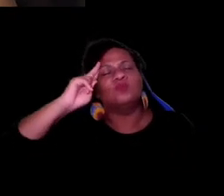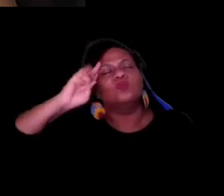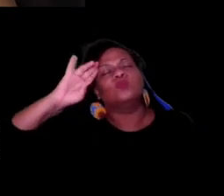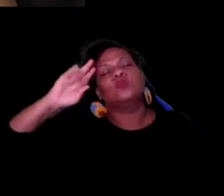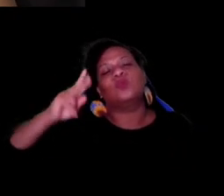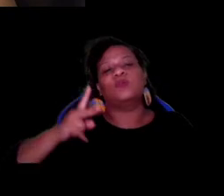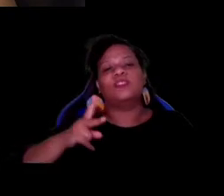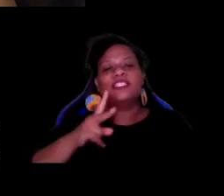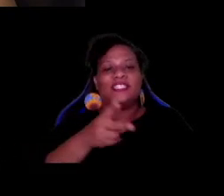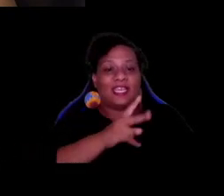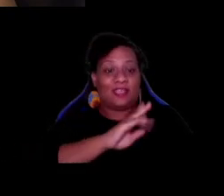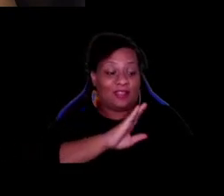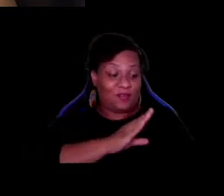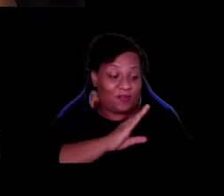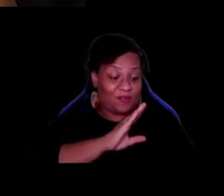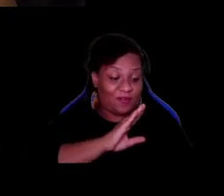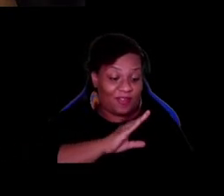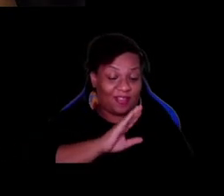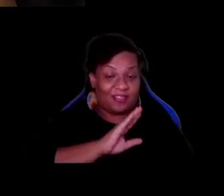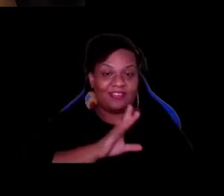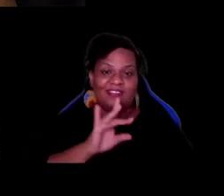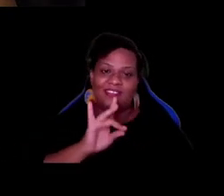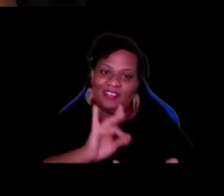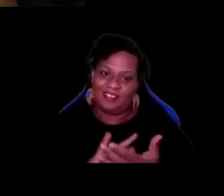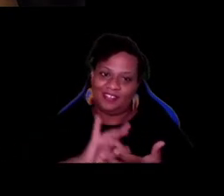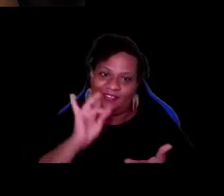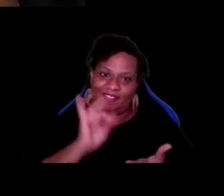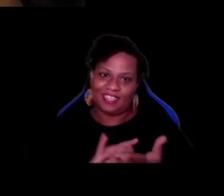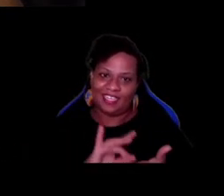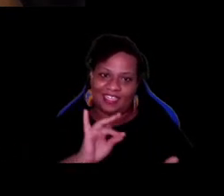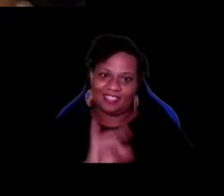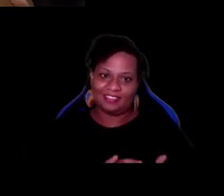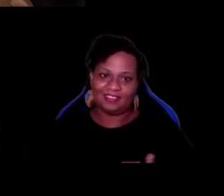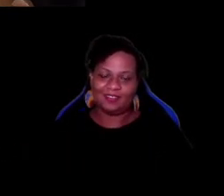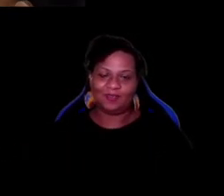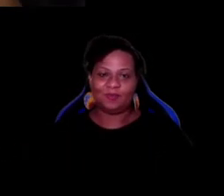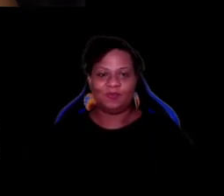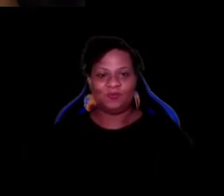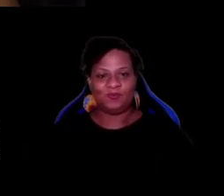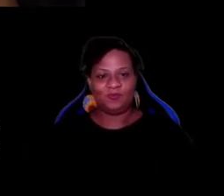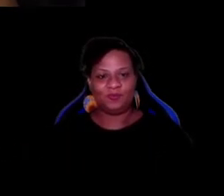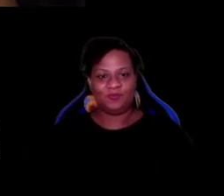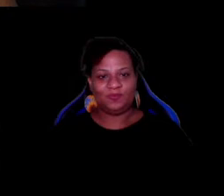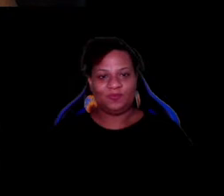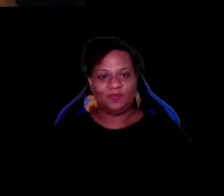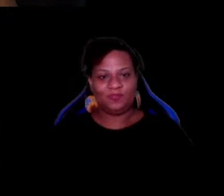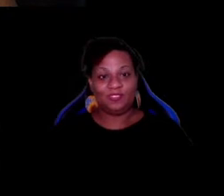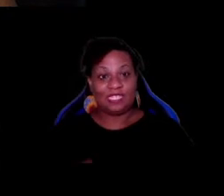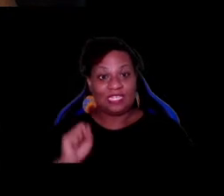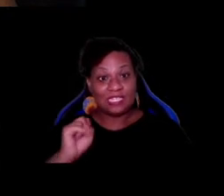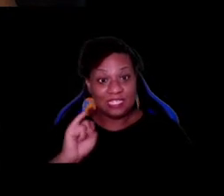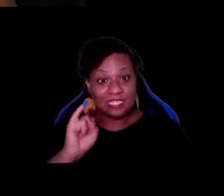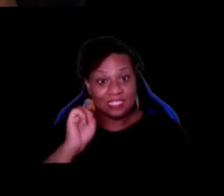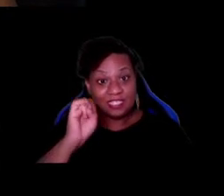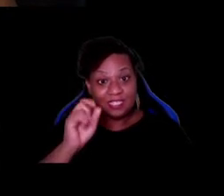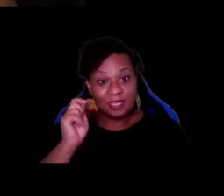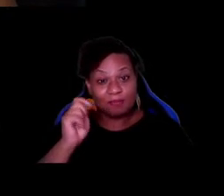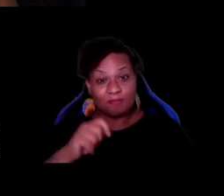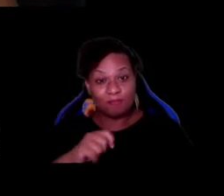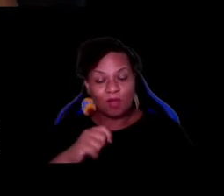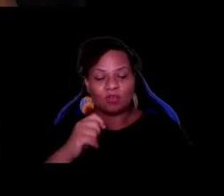de vocês, verdadeiramente. E se puderem tocar mais de